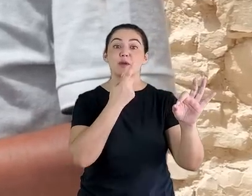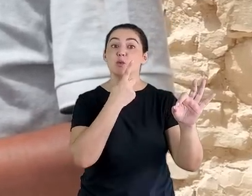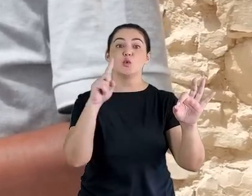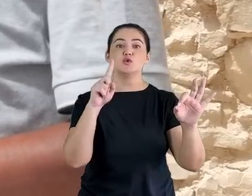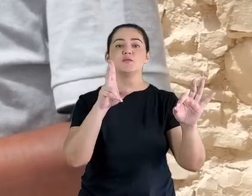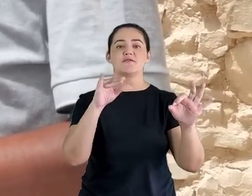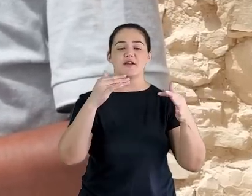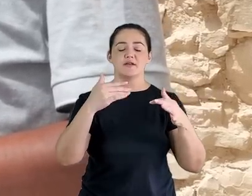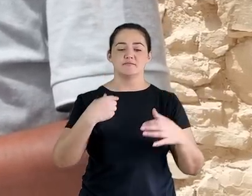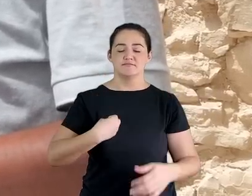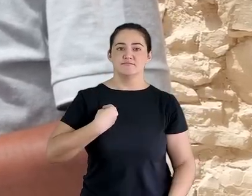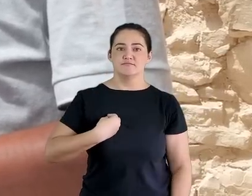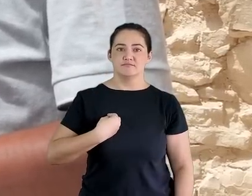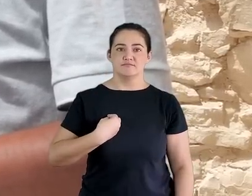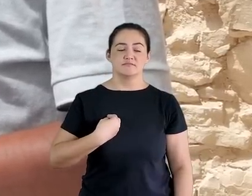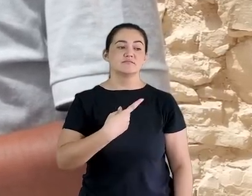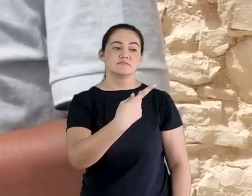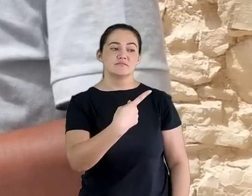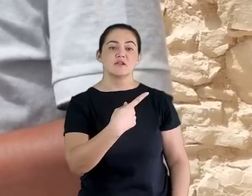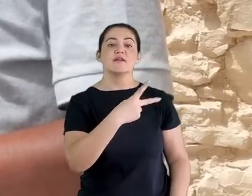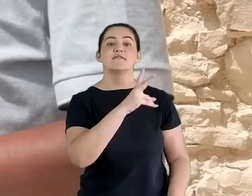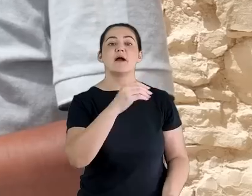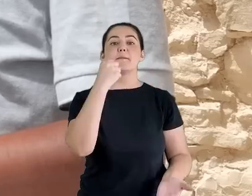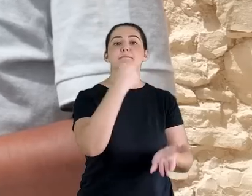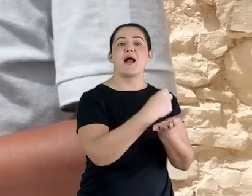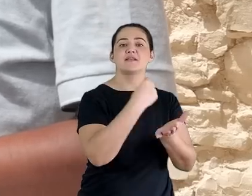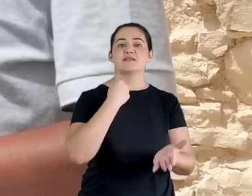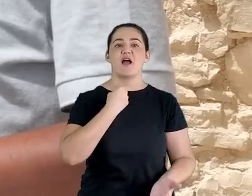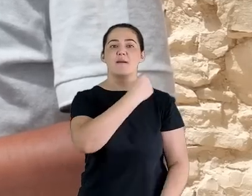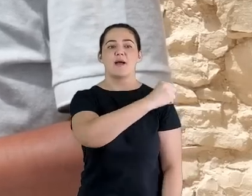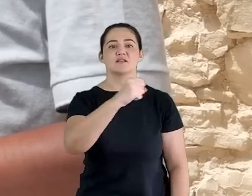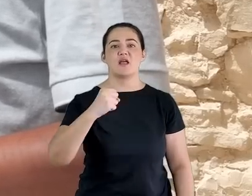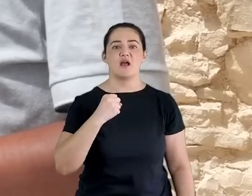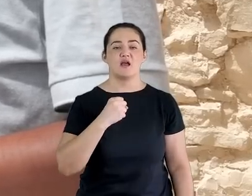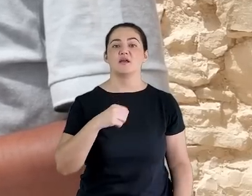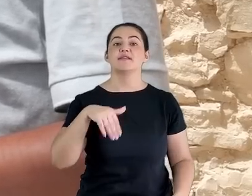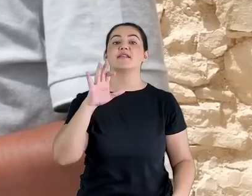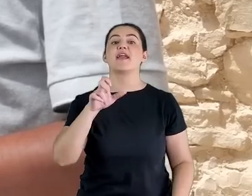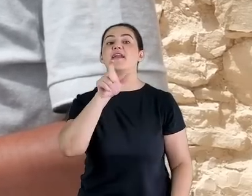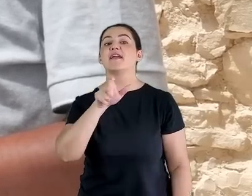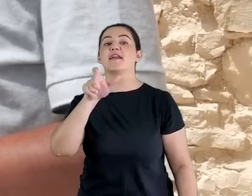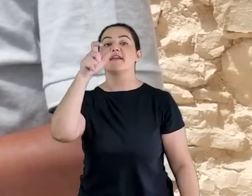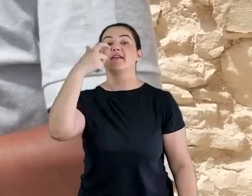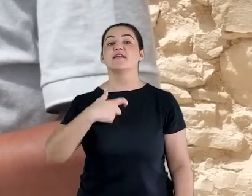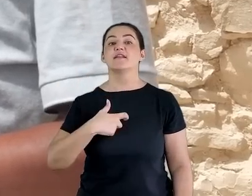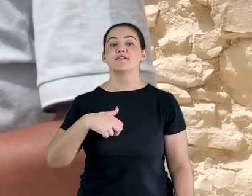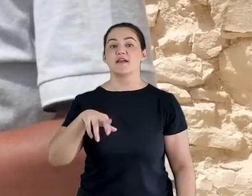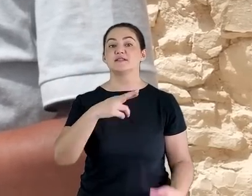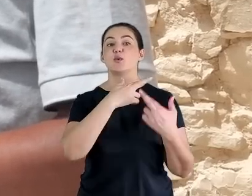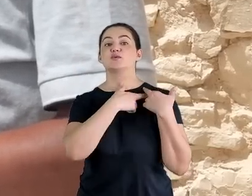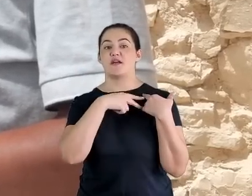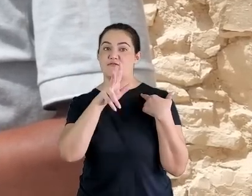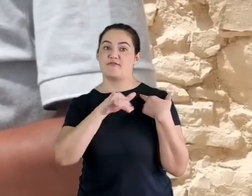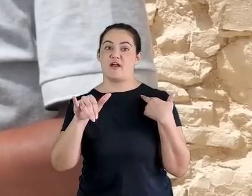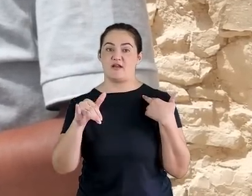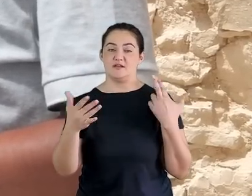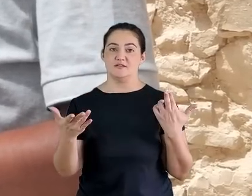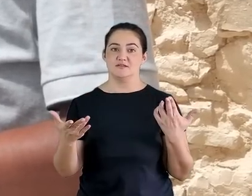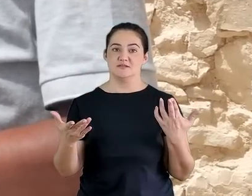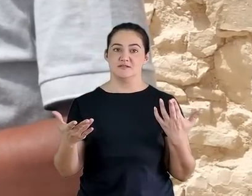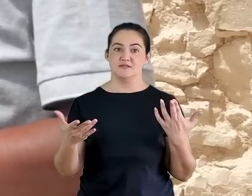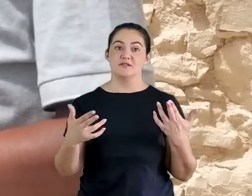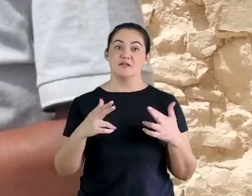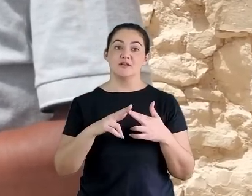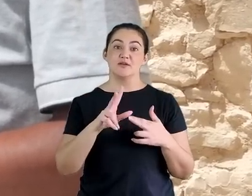vão ficar e eles teriam que decidir quem é o que vai matar os outros, seus camaradas, e, eventualmente,